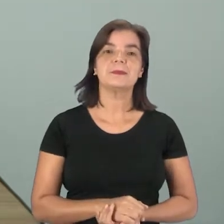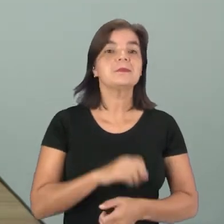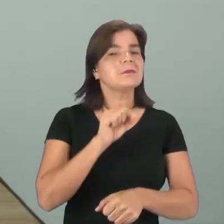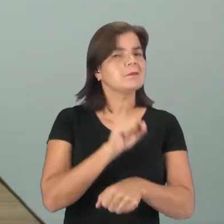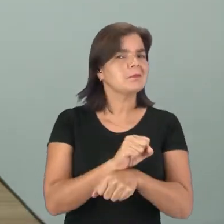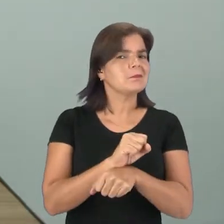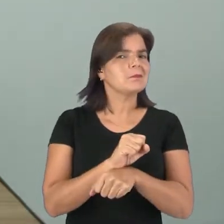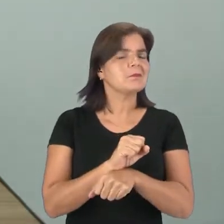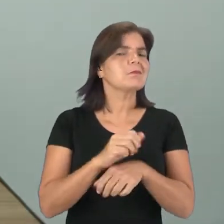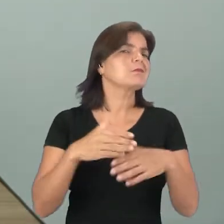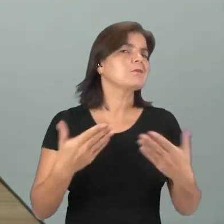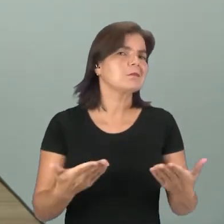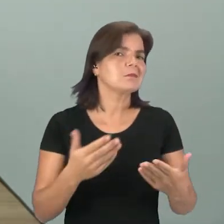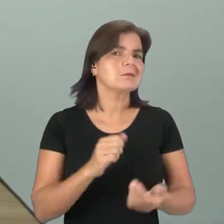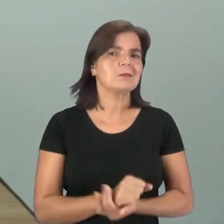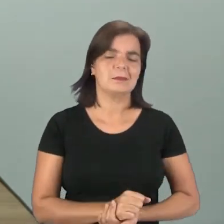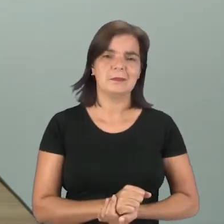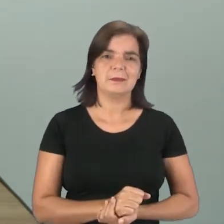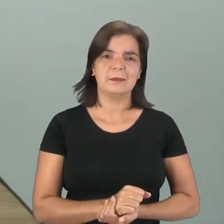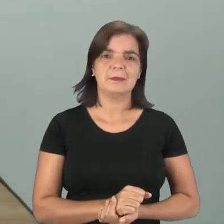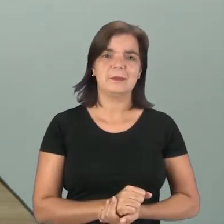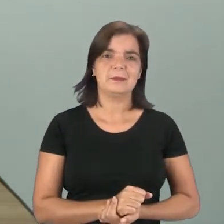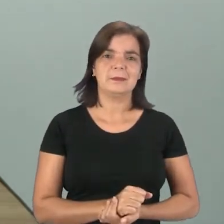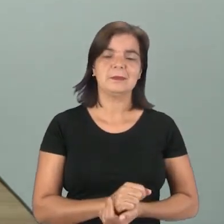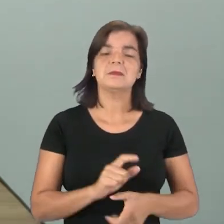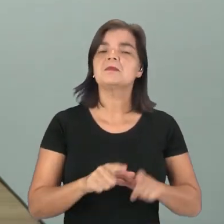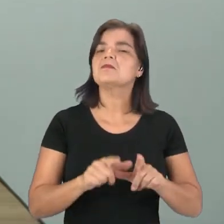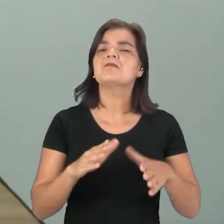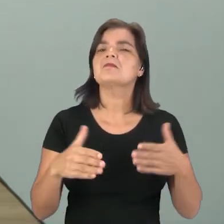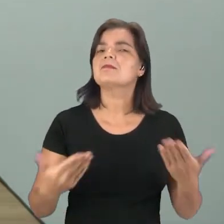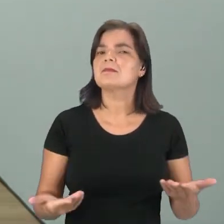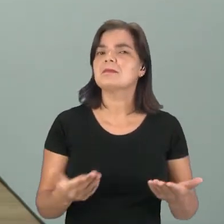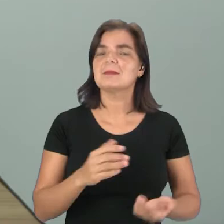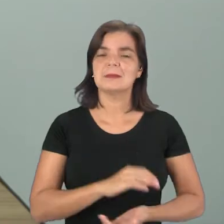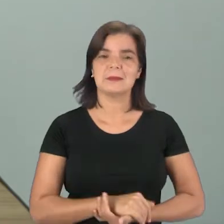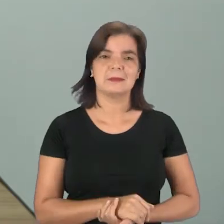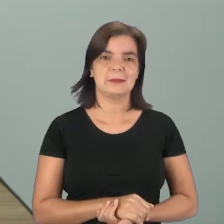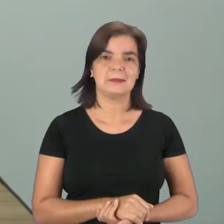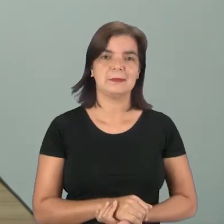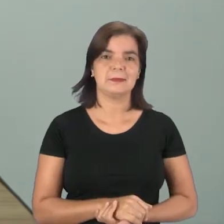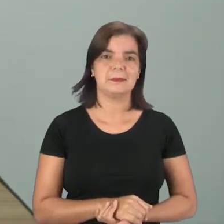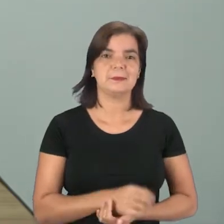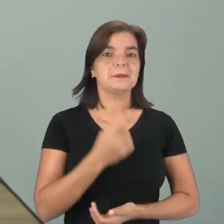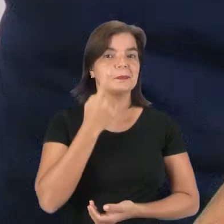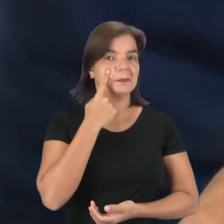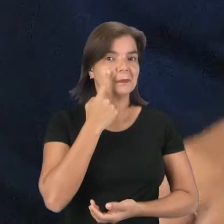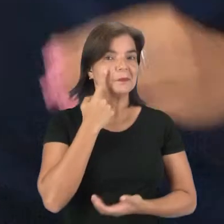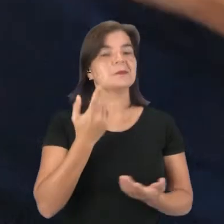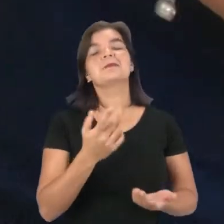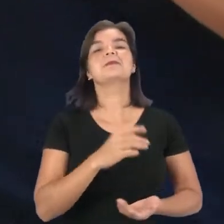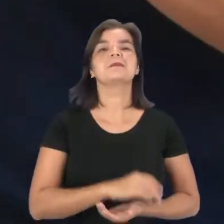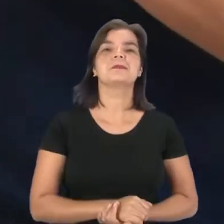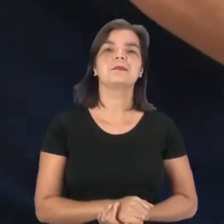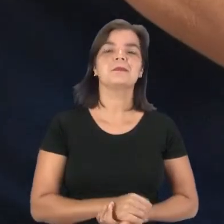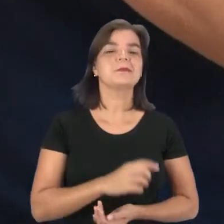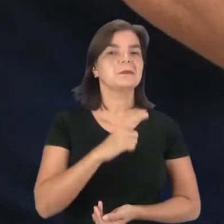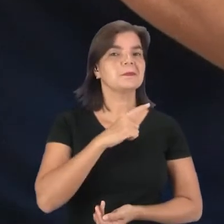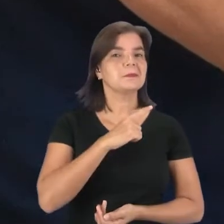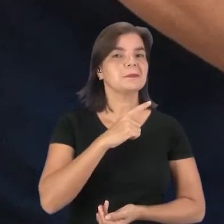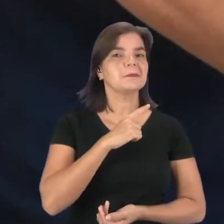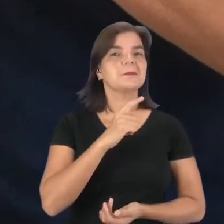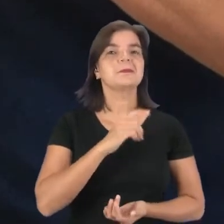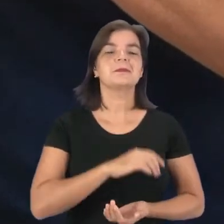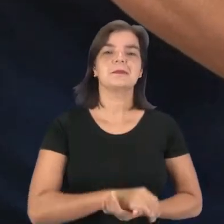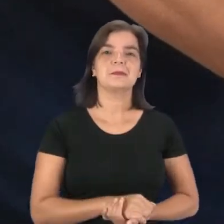parou ela parou em cima desta letra Qual é esta letra vamos descobrir temos